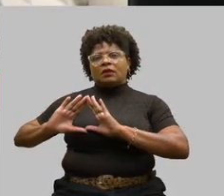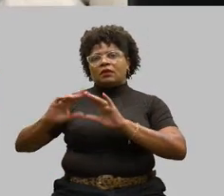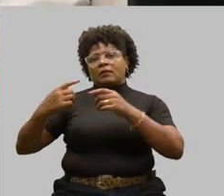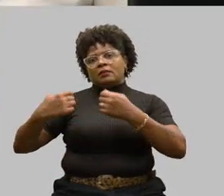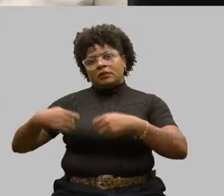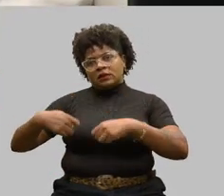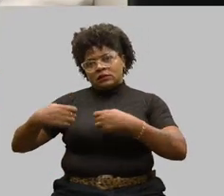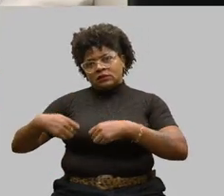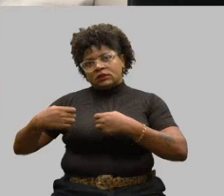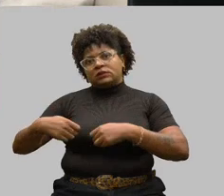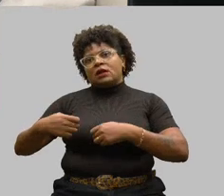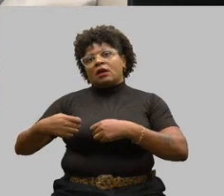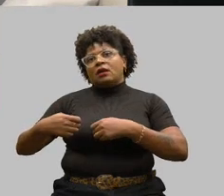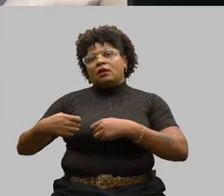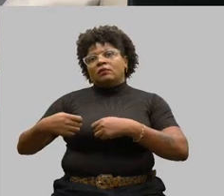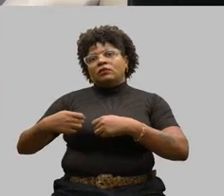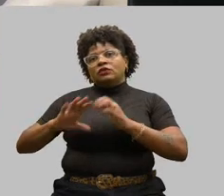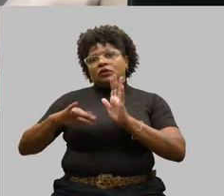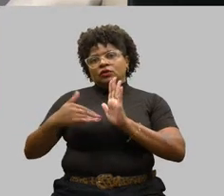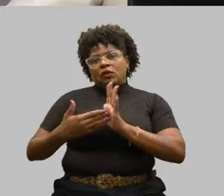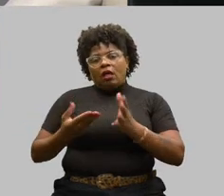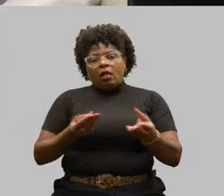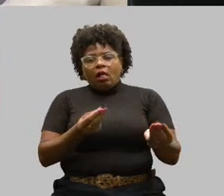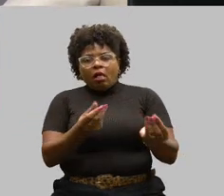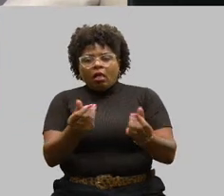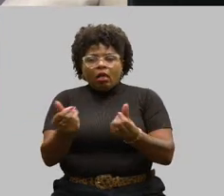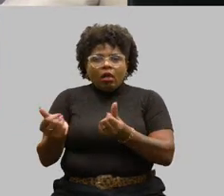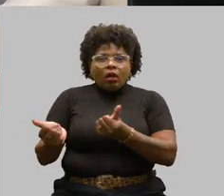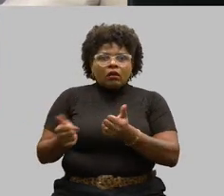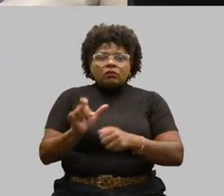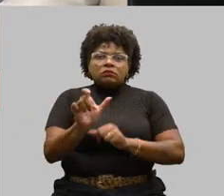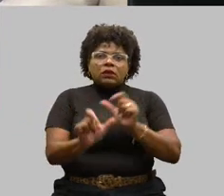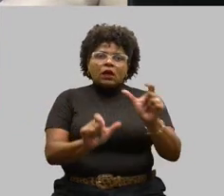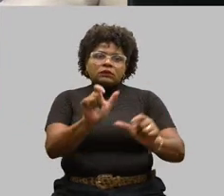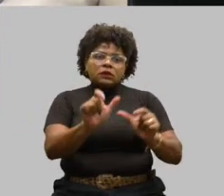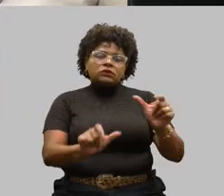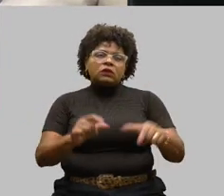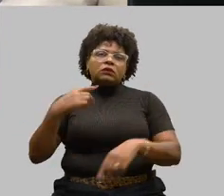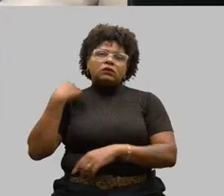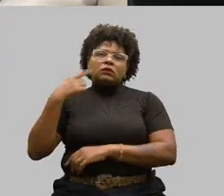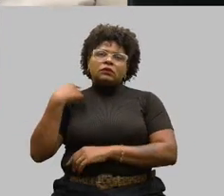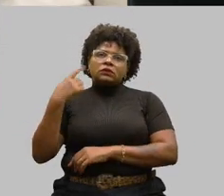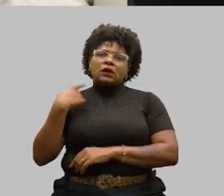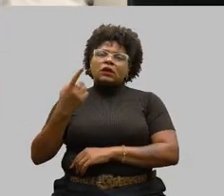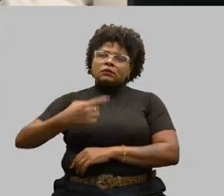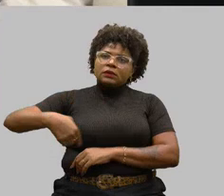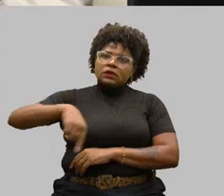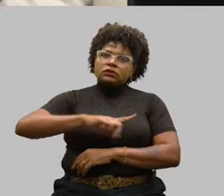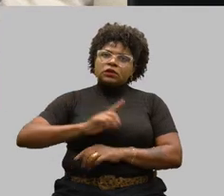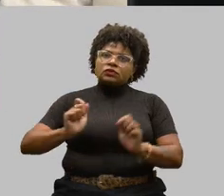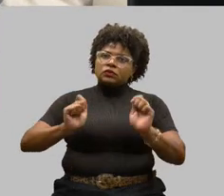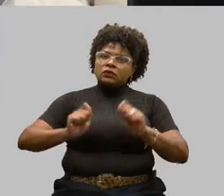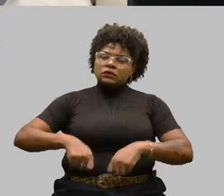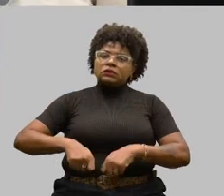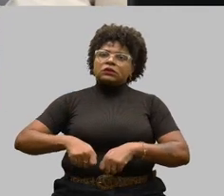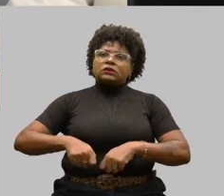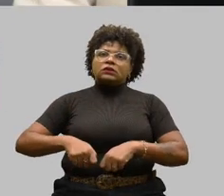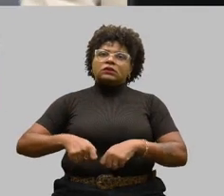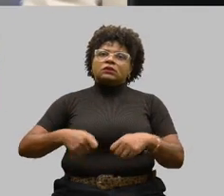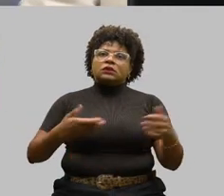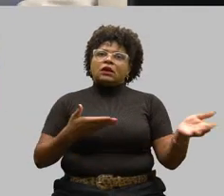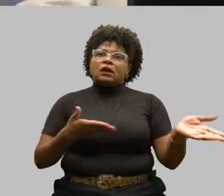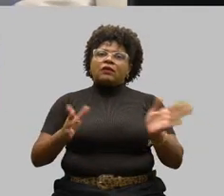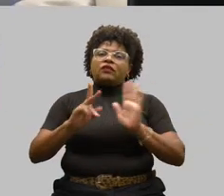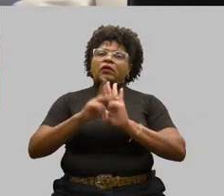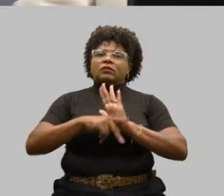da sensibilidade dos Senhores e das senhoras deputadas para que a gente possa levar o